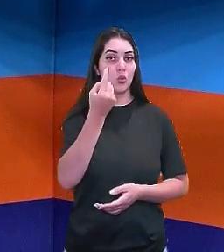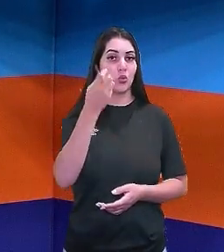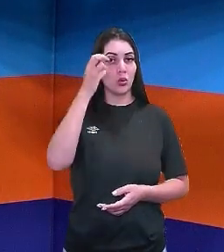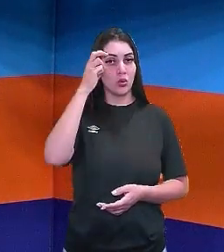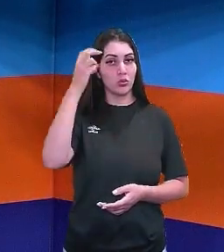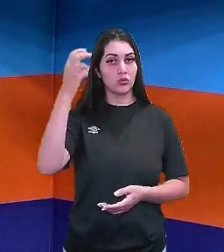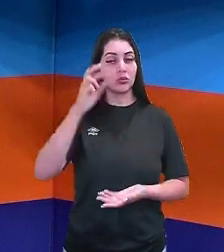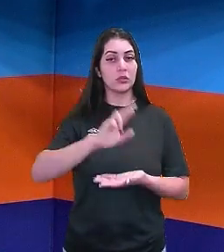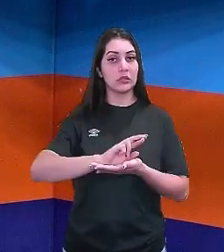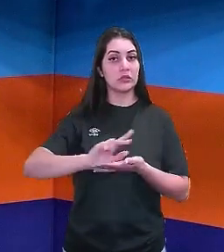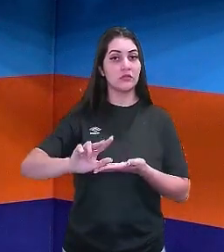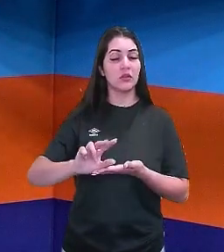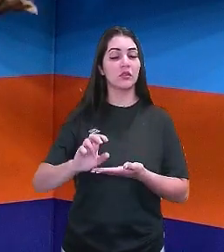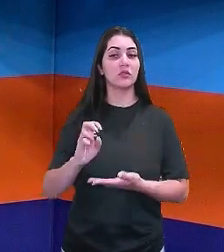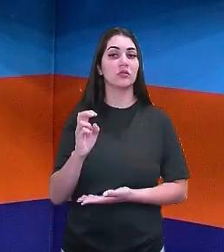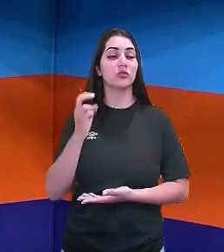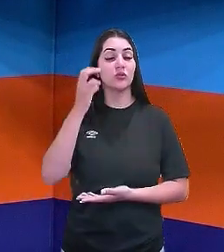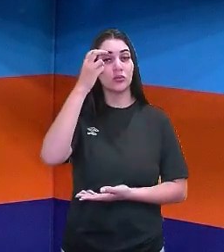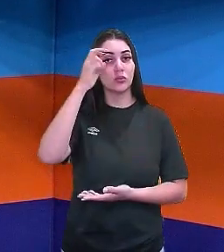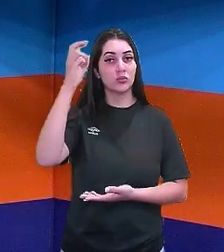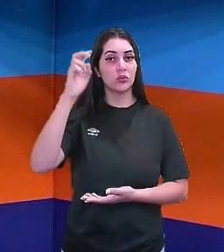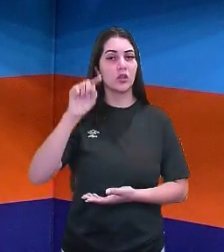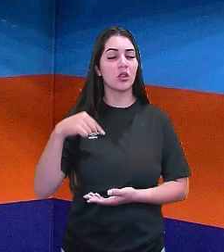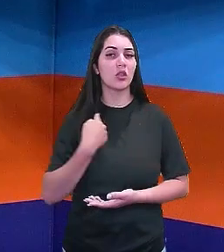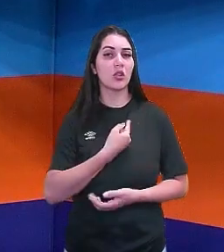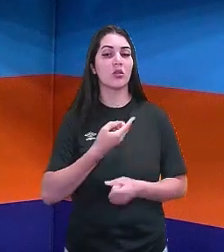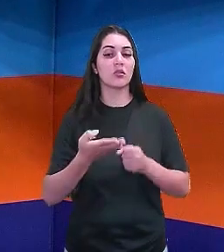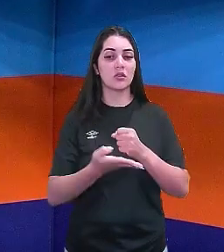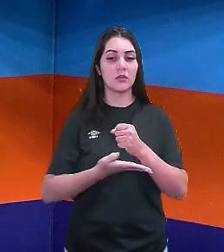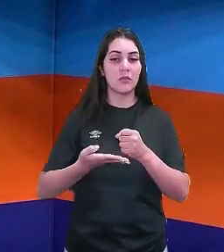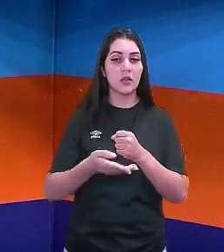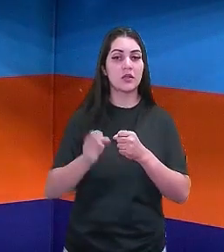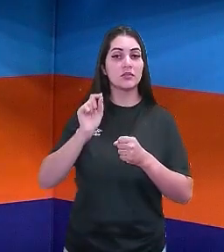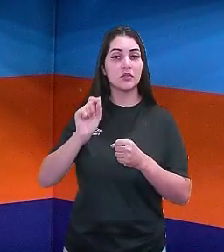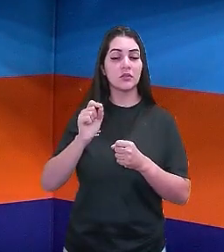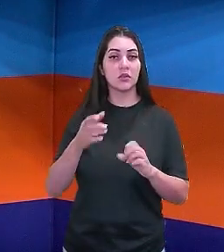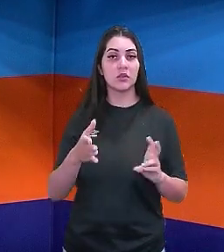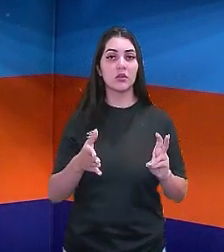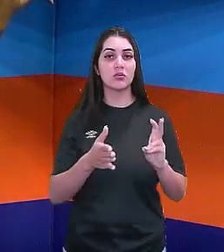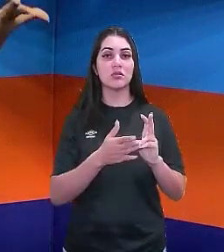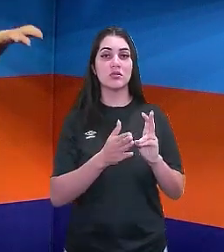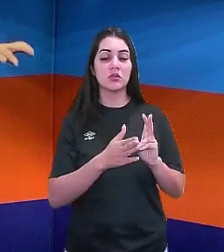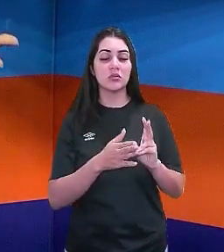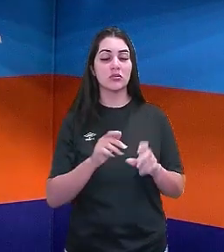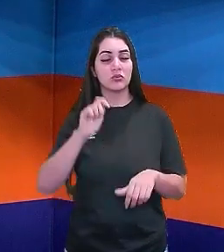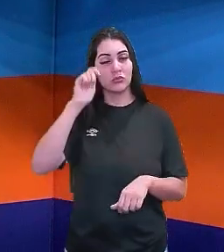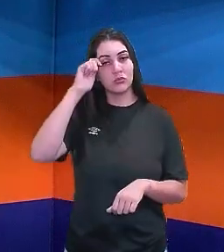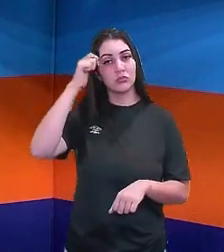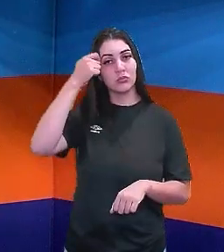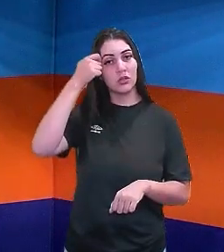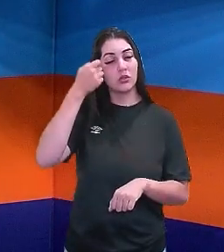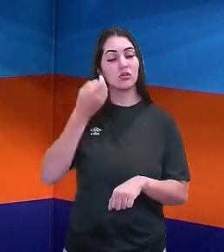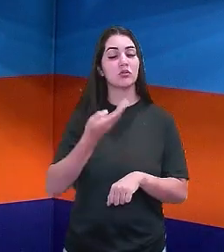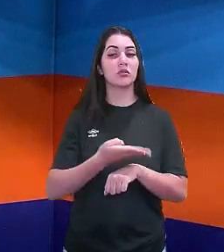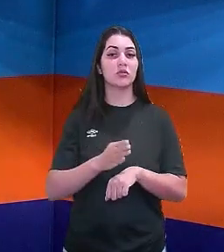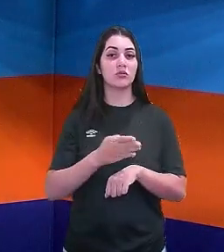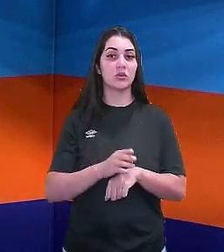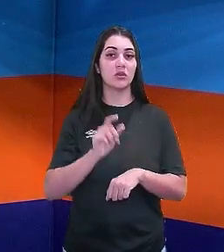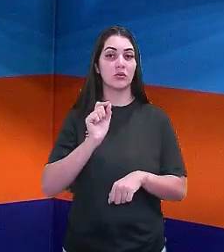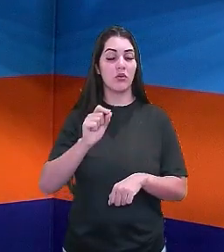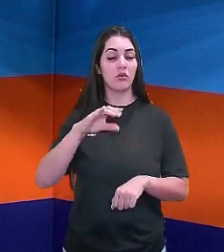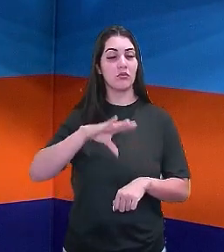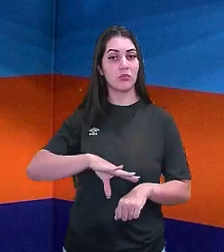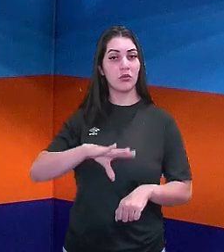somos resultado de várias culturas. Nossa base é o quê? Os índios, os negros e os brancos. Quando eu digo brancos, são os portugueses.